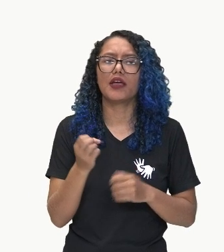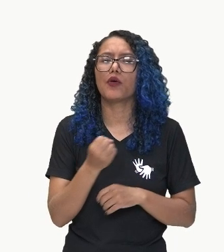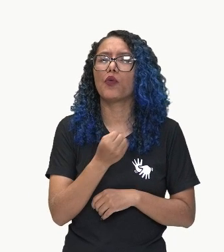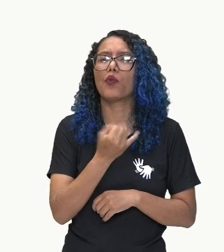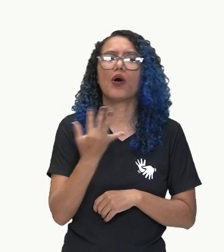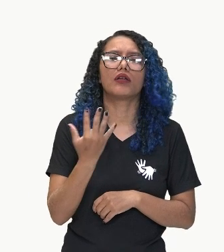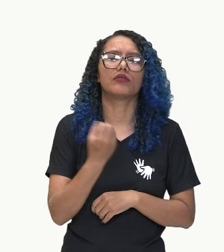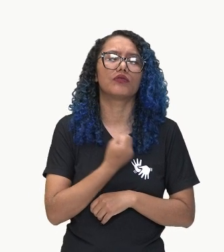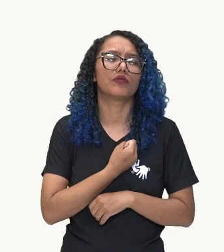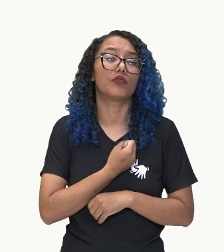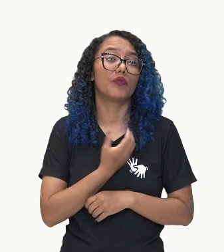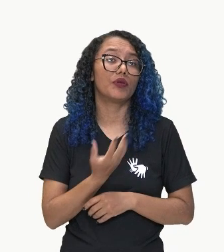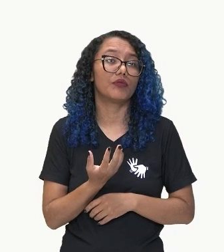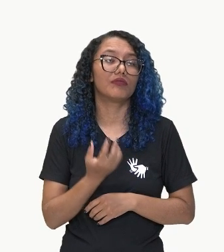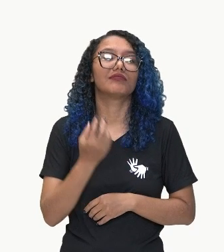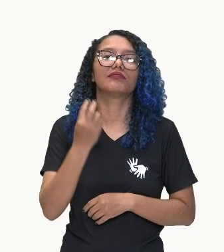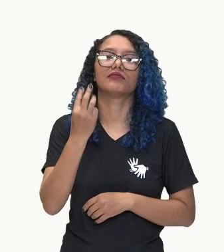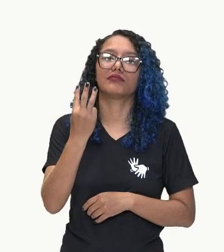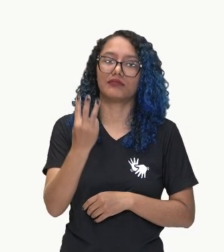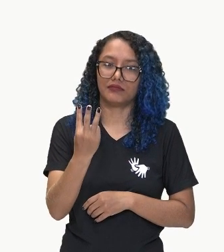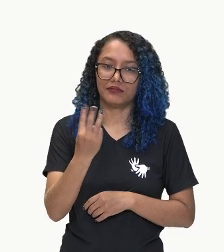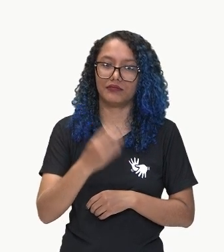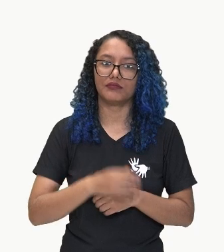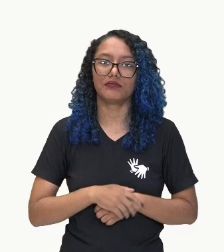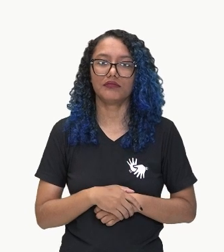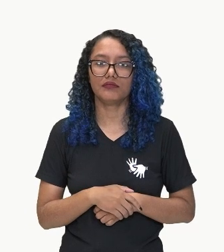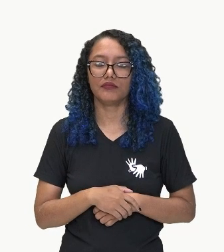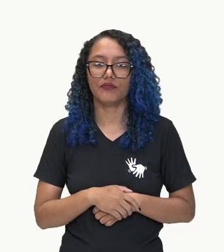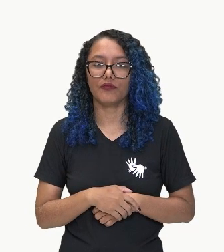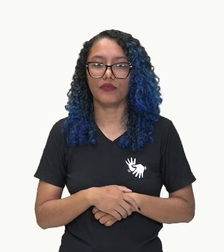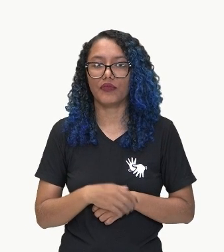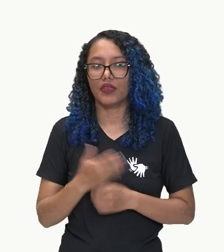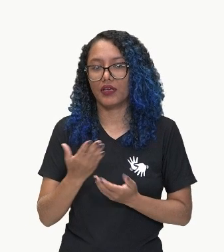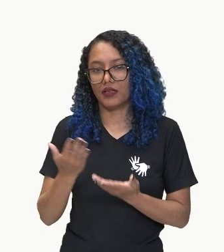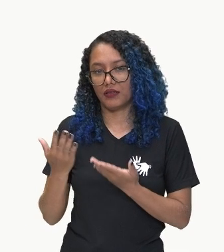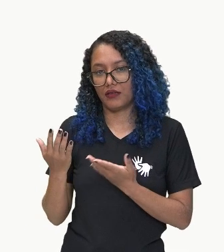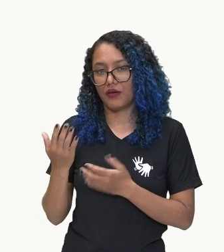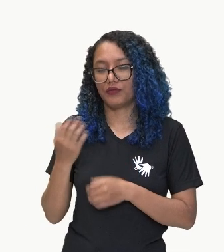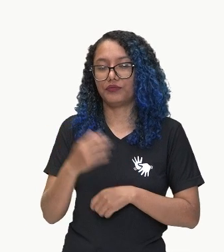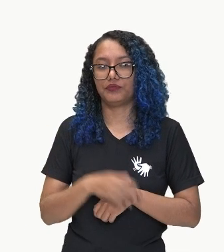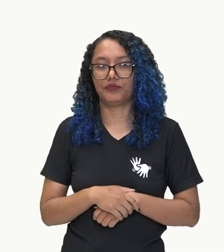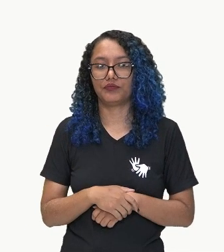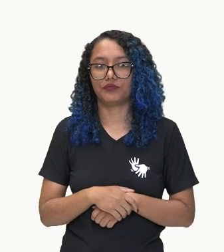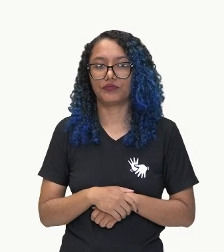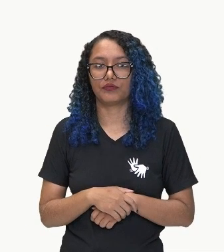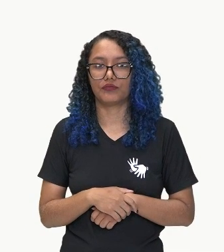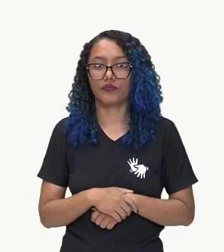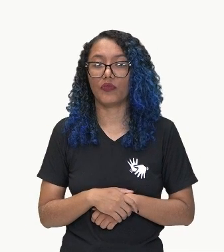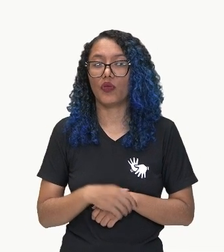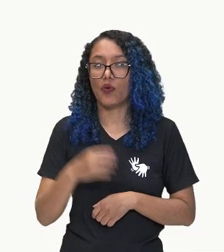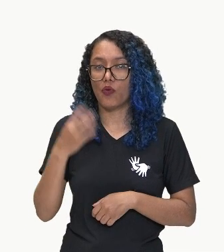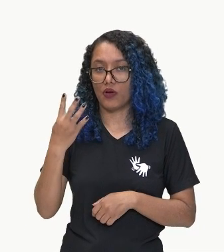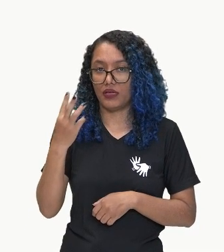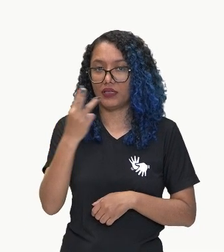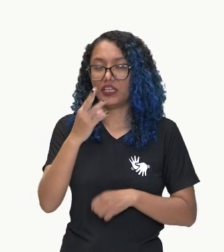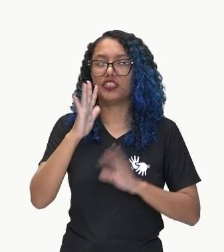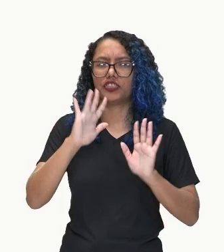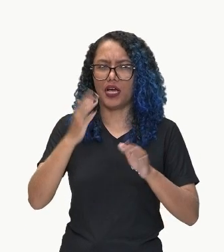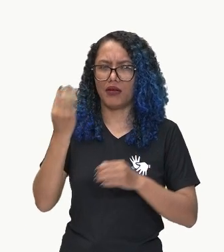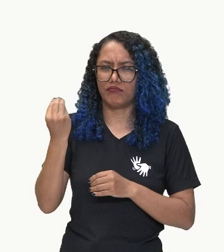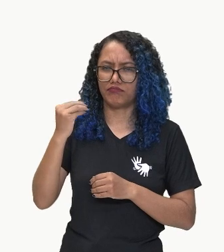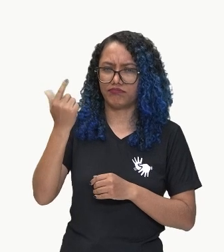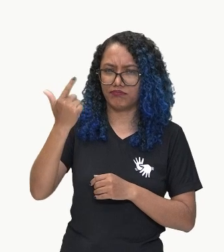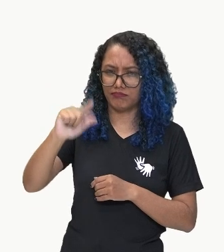vírgula? 3. Então, aqui no 43, que você já colocou, que você já repetiu, você vem